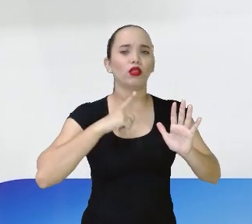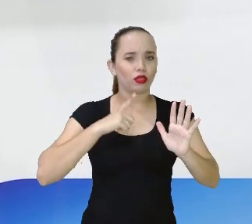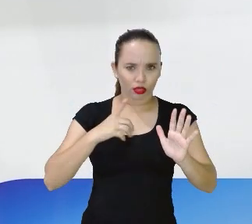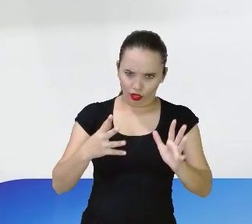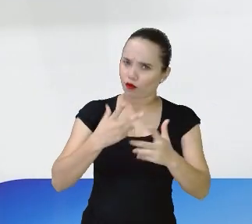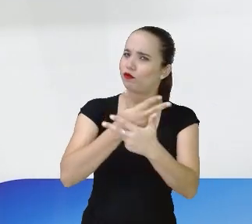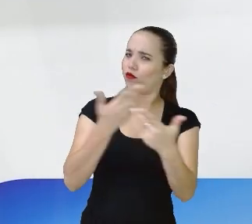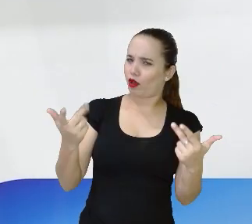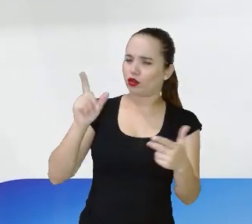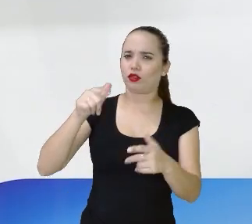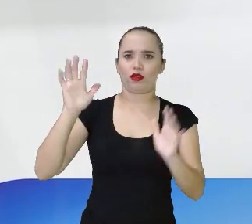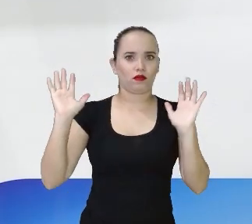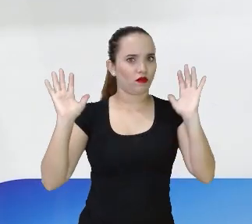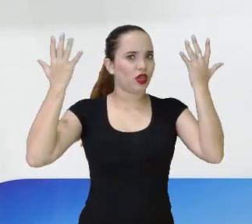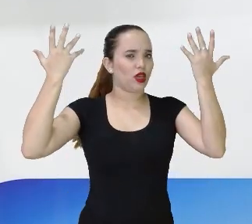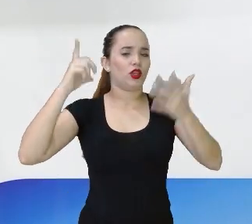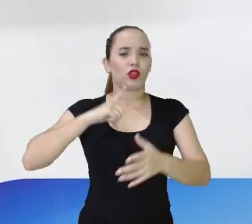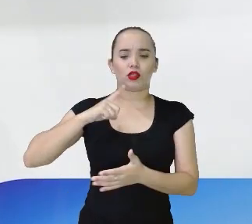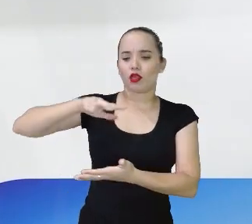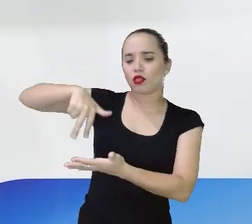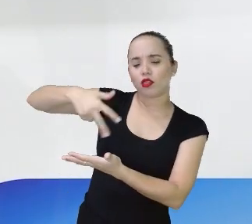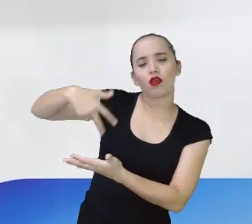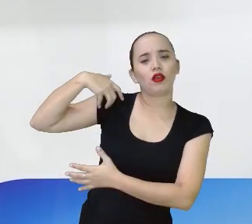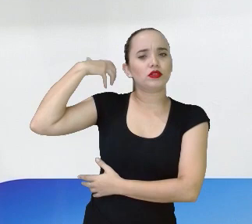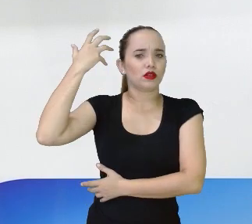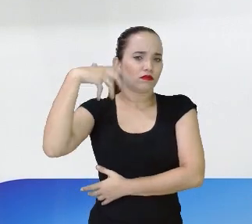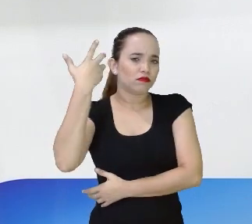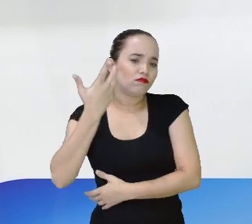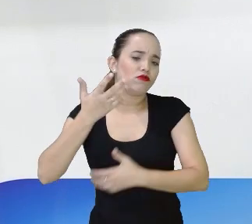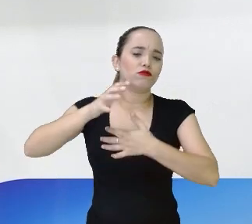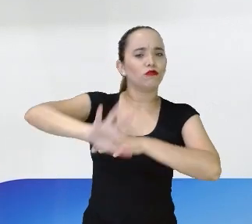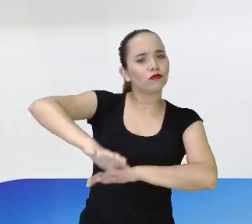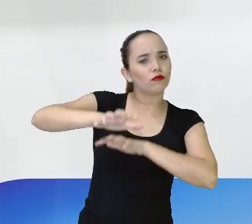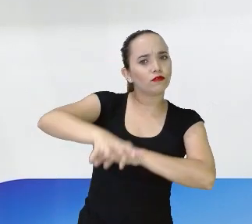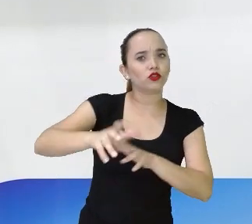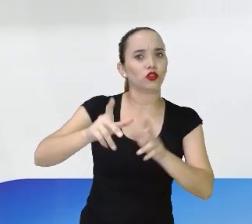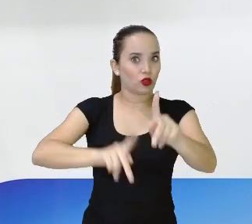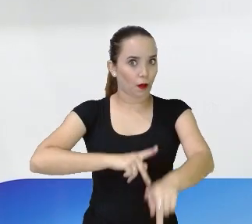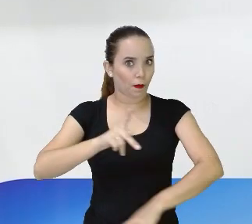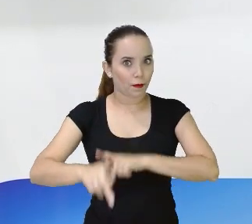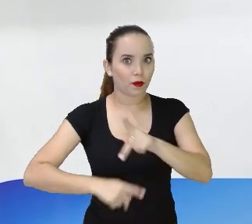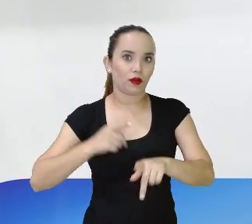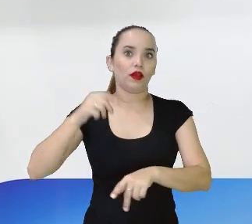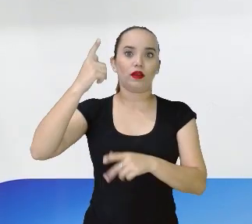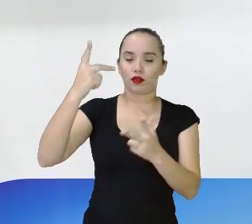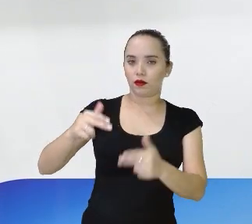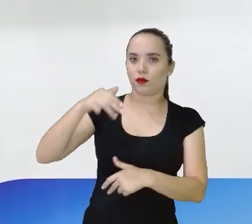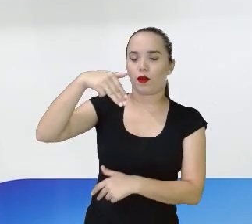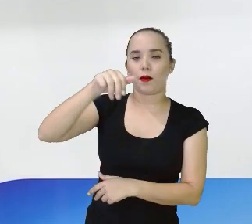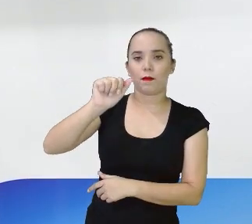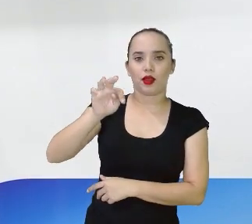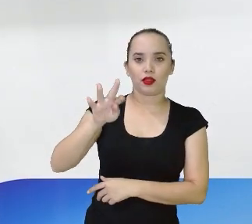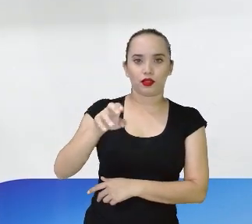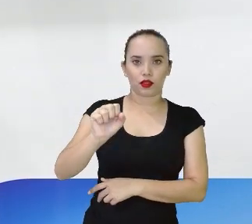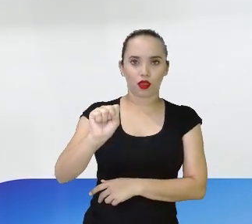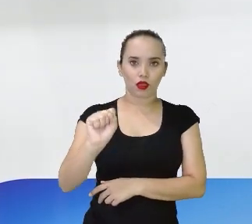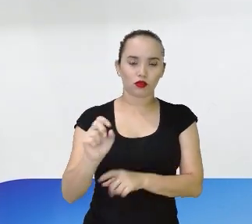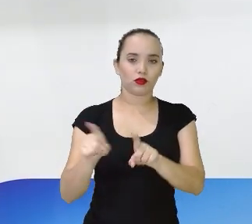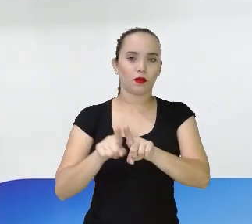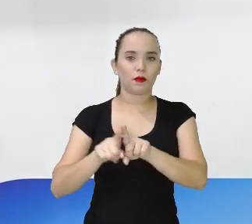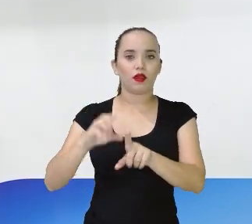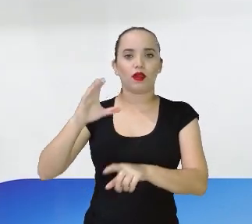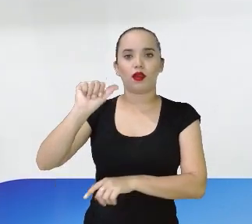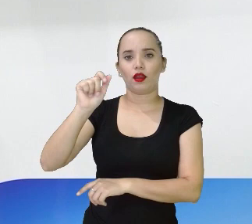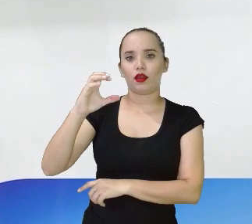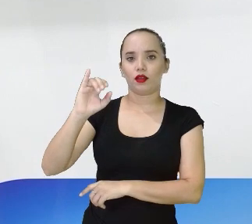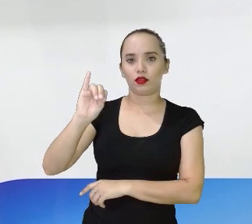ele fala de danças, ele fala da música, das manifestações populares como Mateus e Caterina, e também da